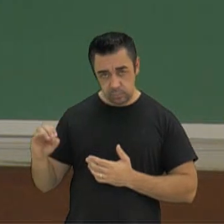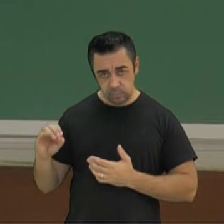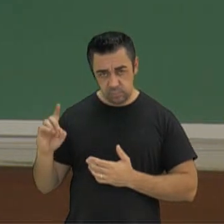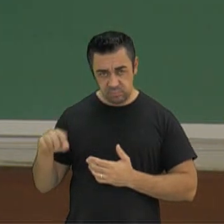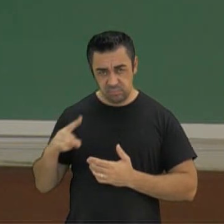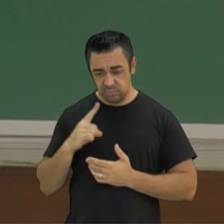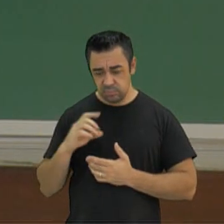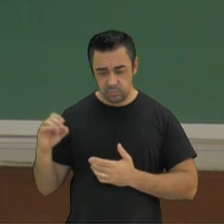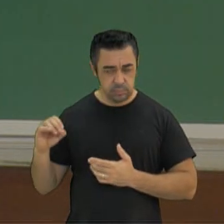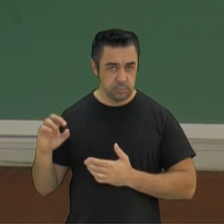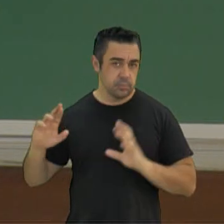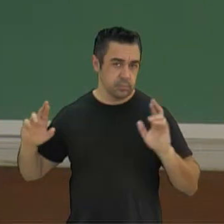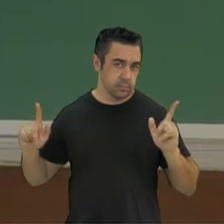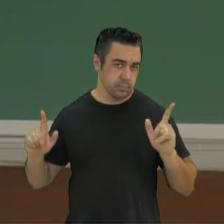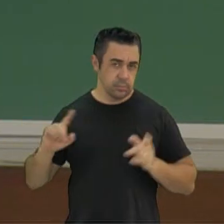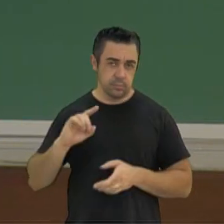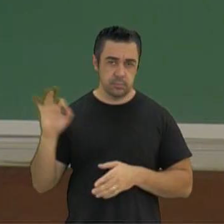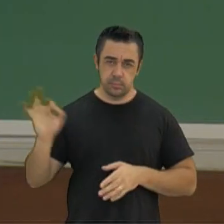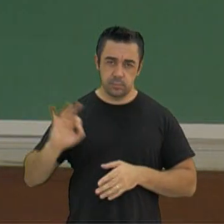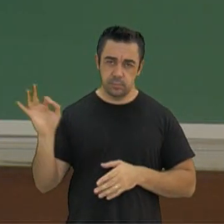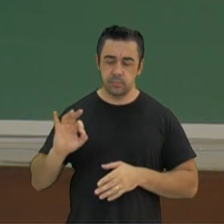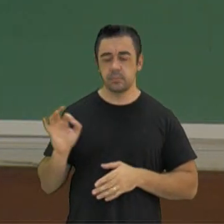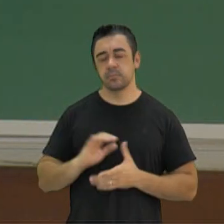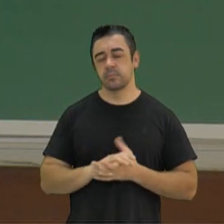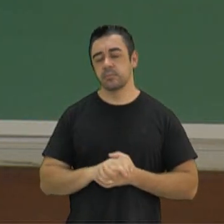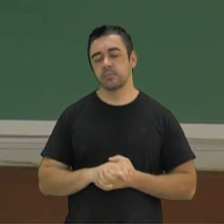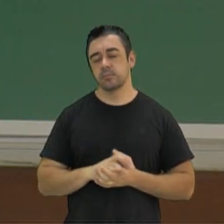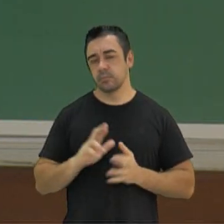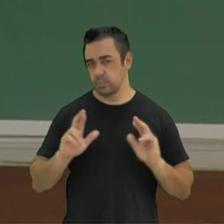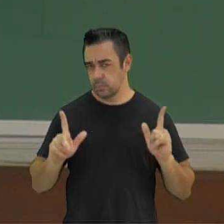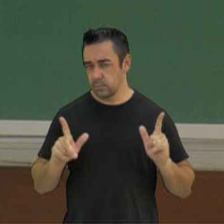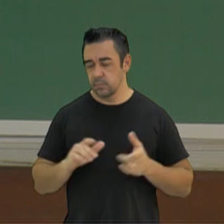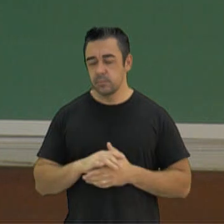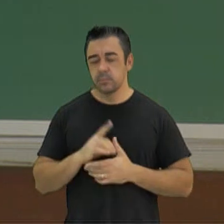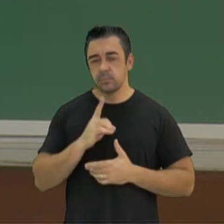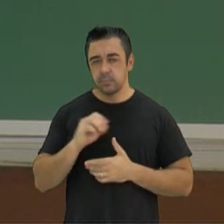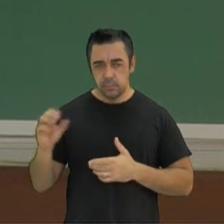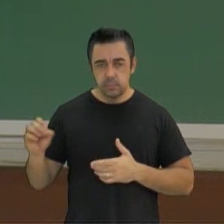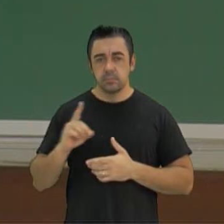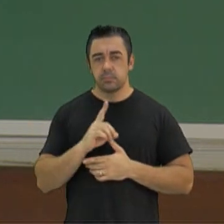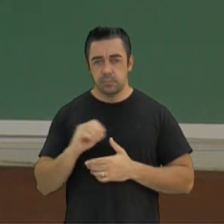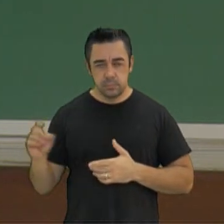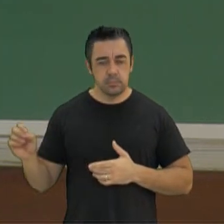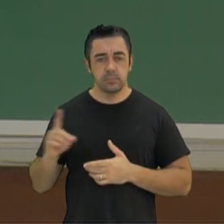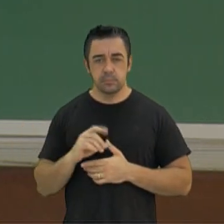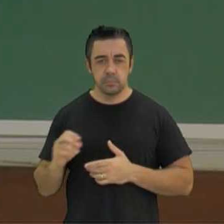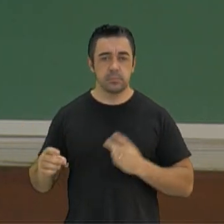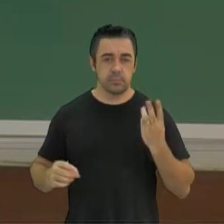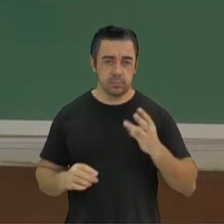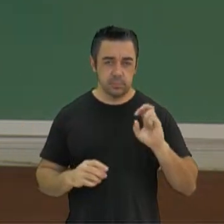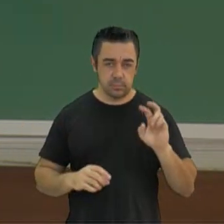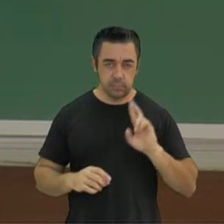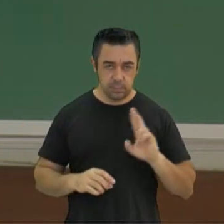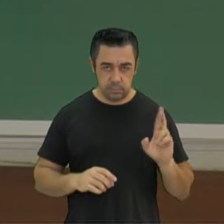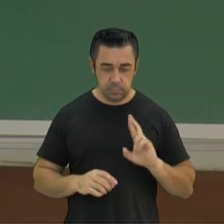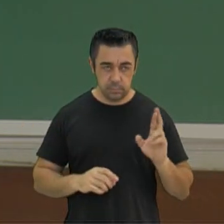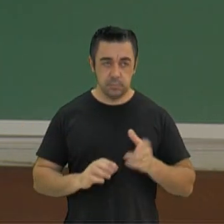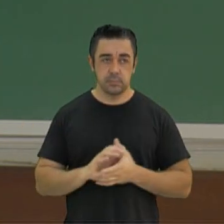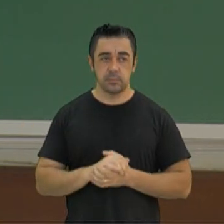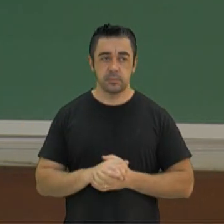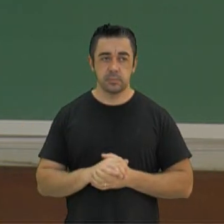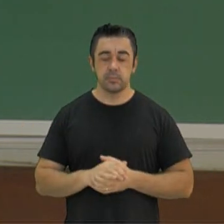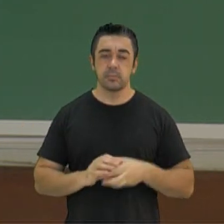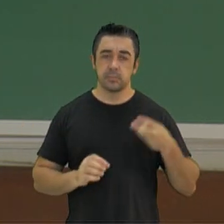Não é mesmo da porcentagem, é a cada 100, tá? Então, a cada 100 salgadinhos é R$ 35,00. Então, aqui eu